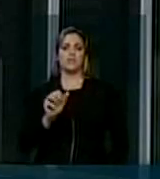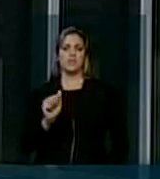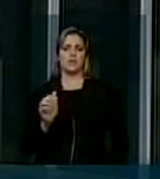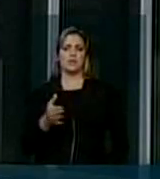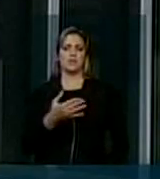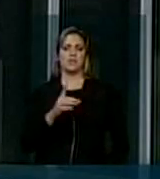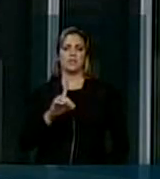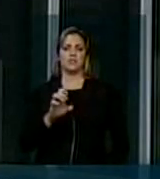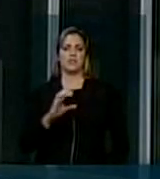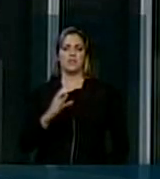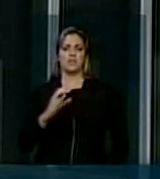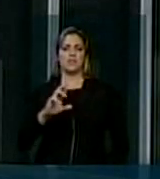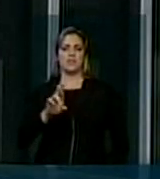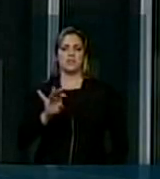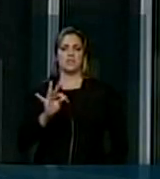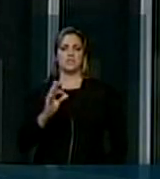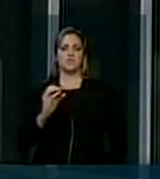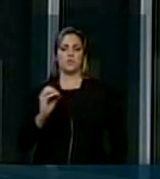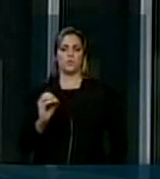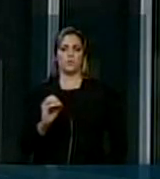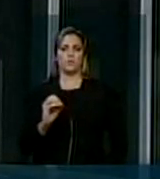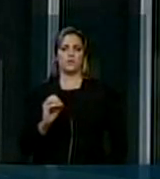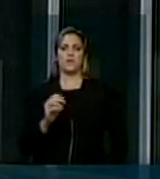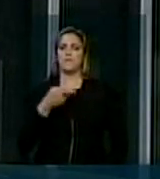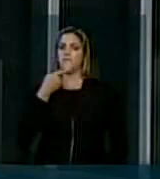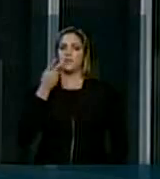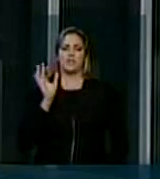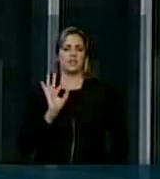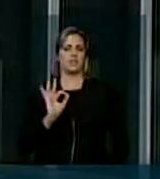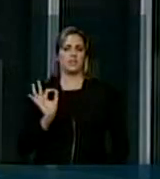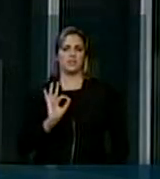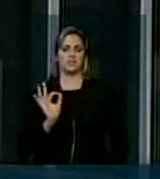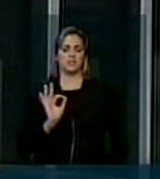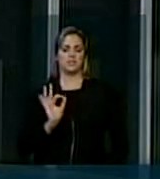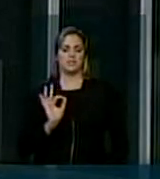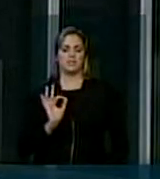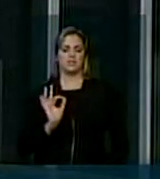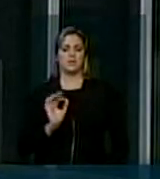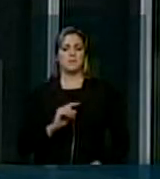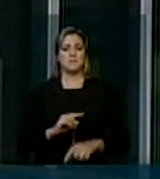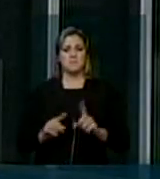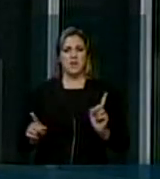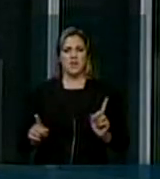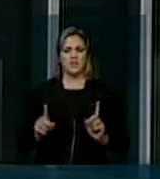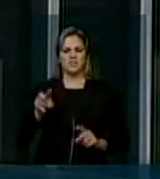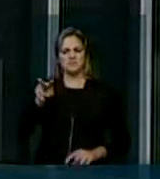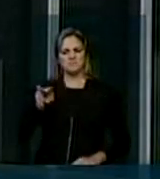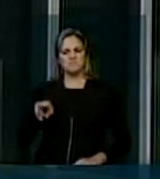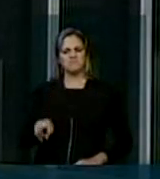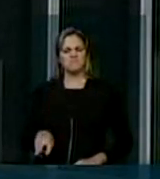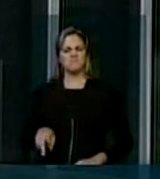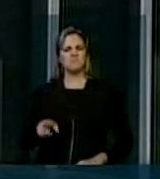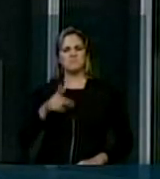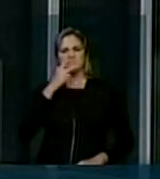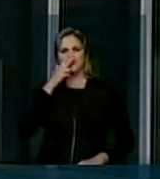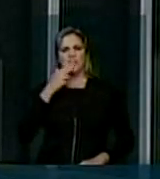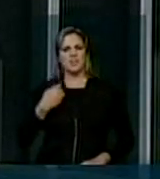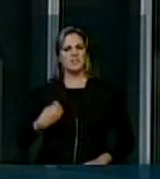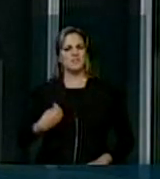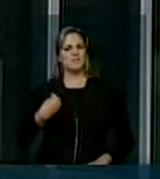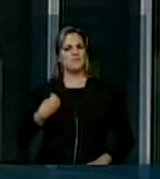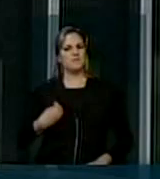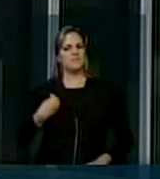sem dizer uma só palavra, um discurso eloquente em defesa da